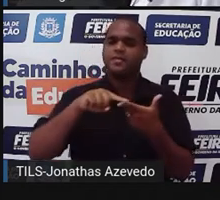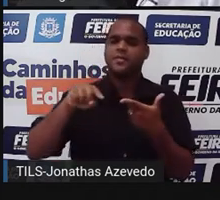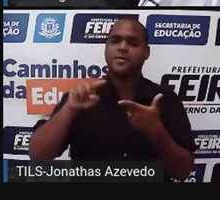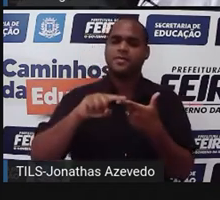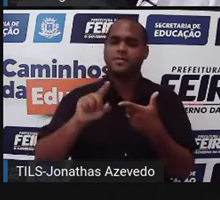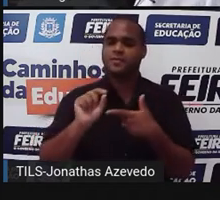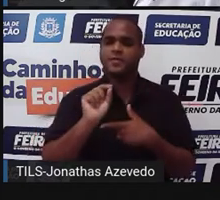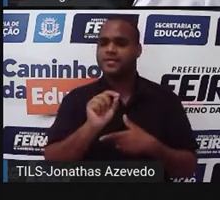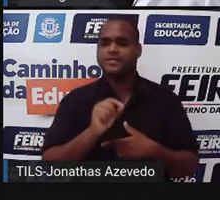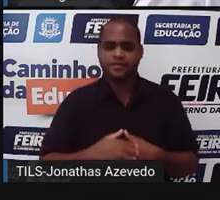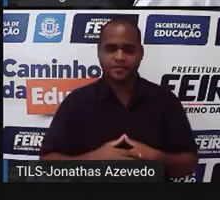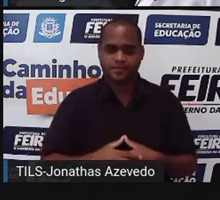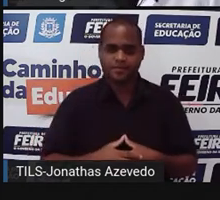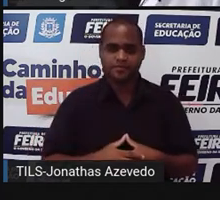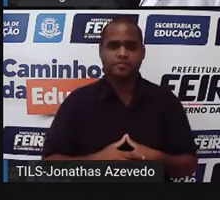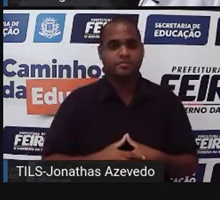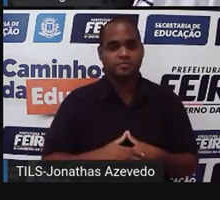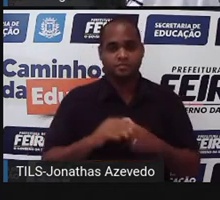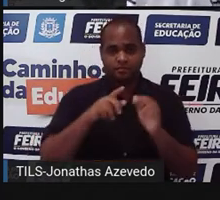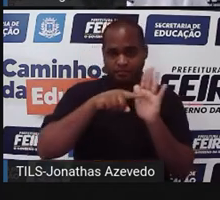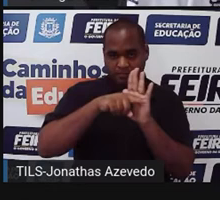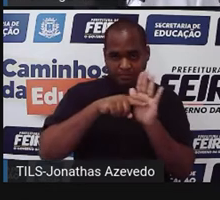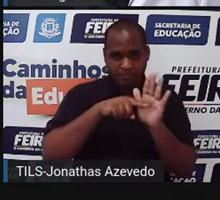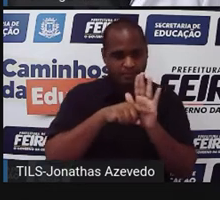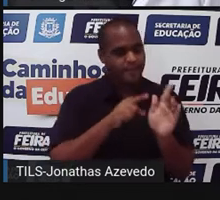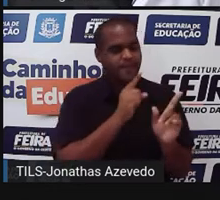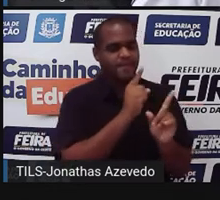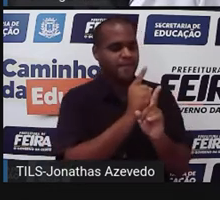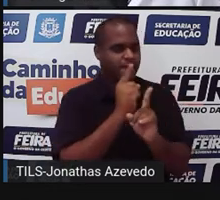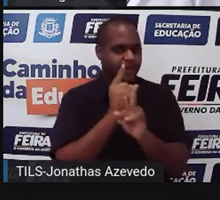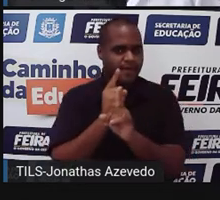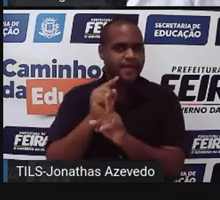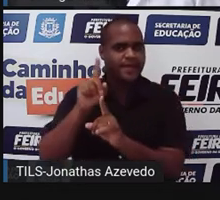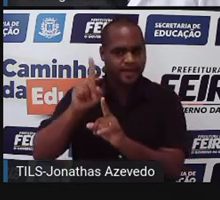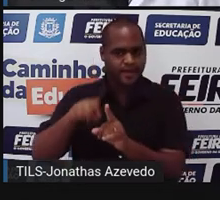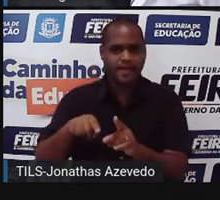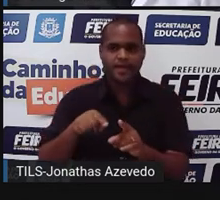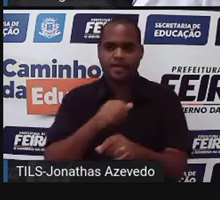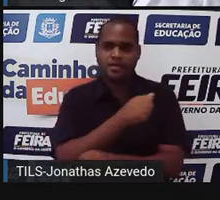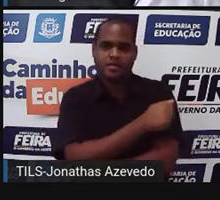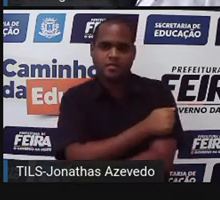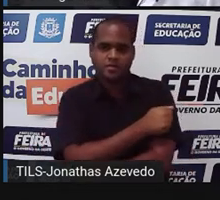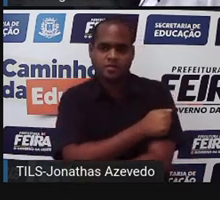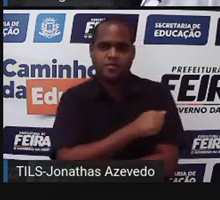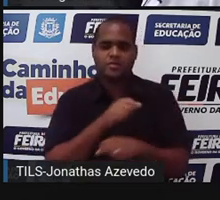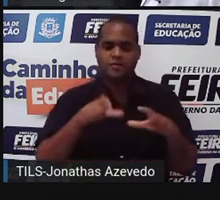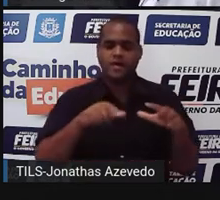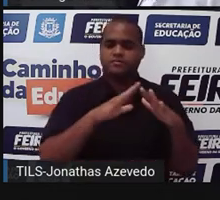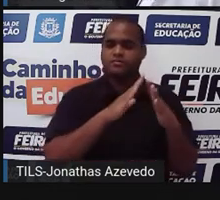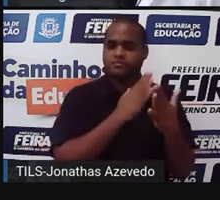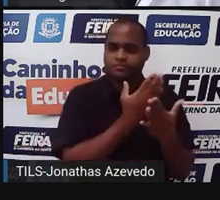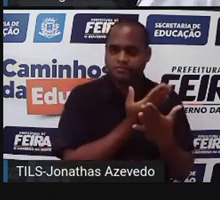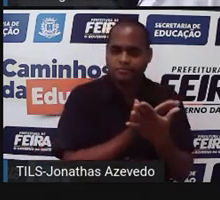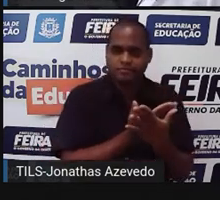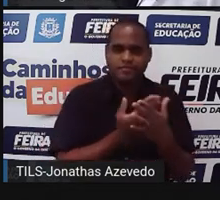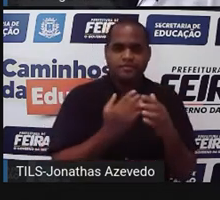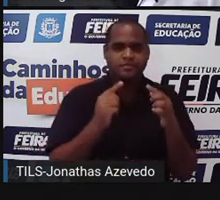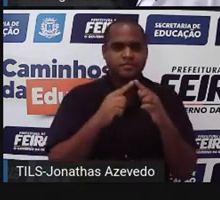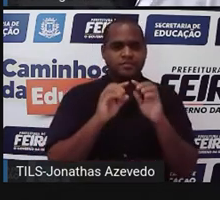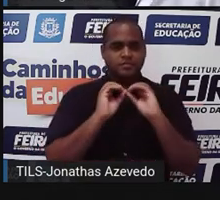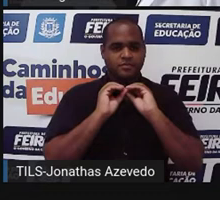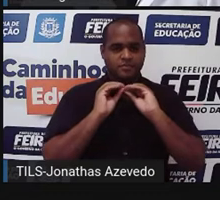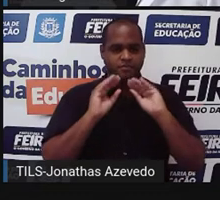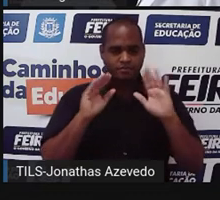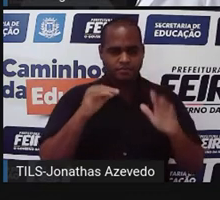diz o seguinte, olha só. Uma pesquisa realizada com alunos de uma determinada escola revelou